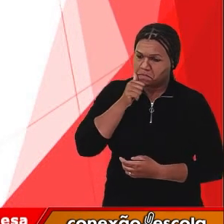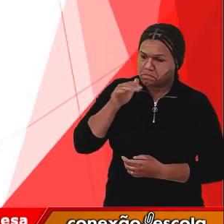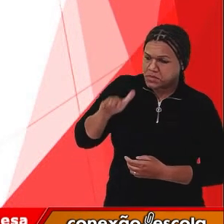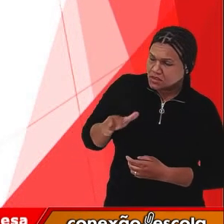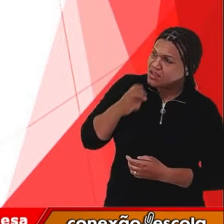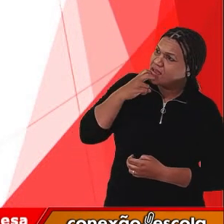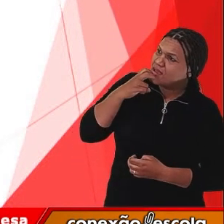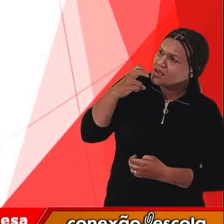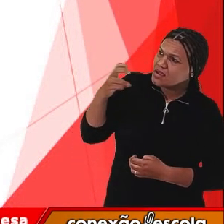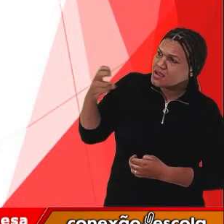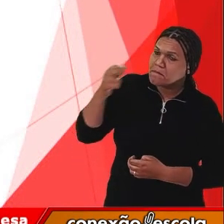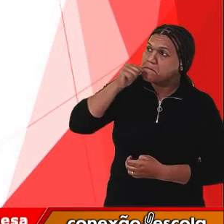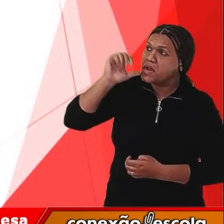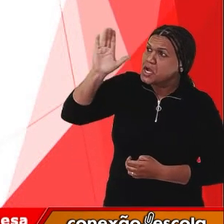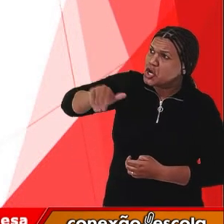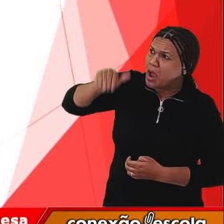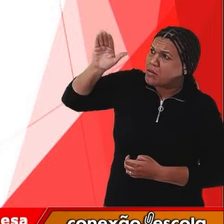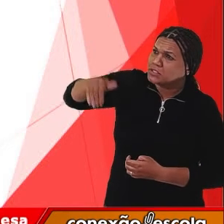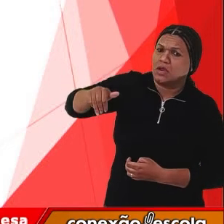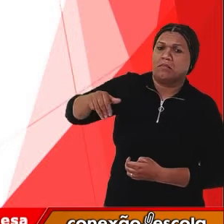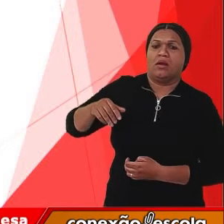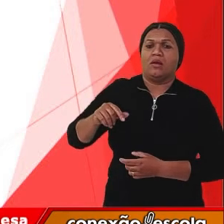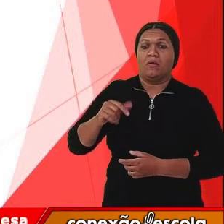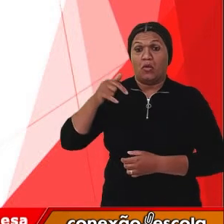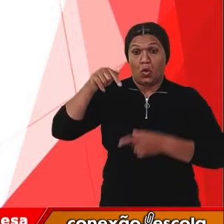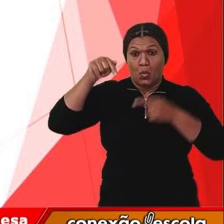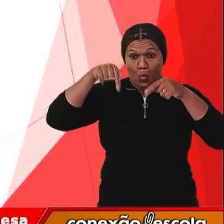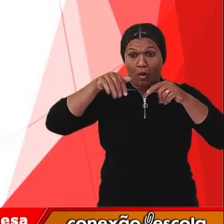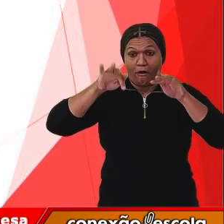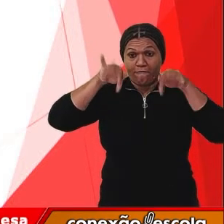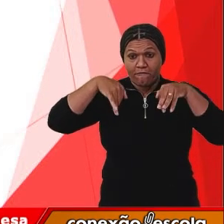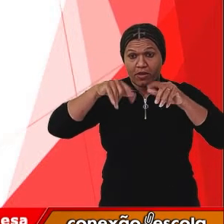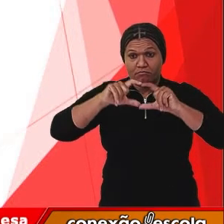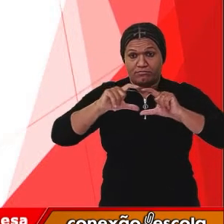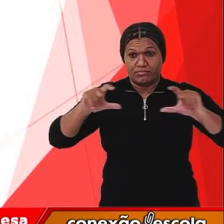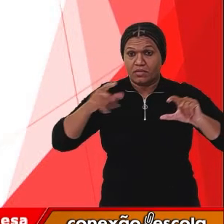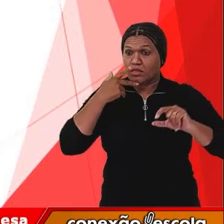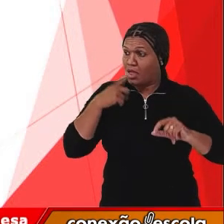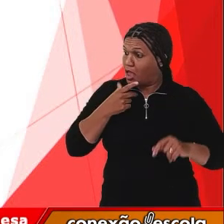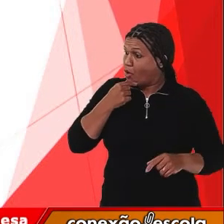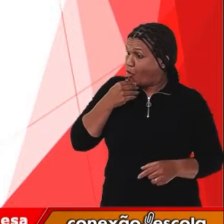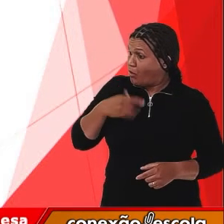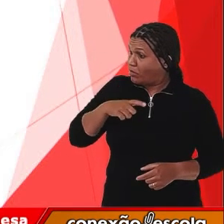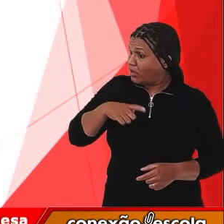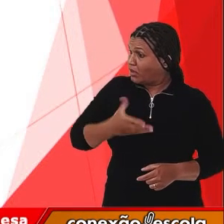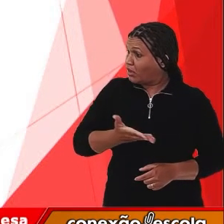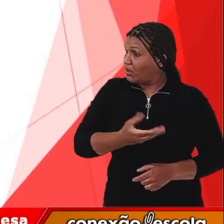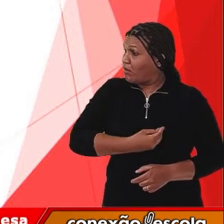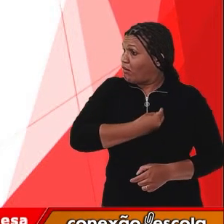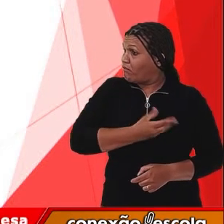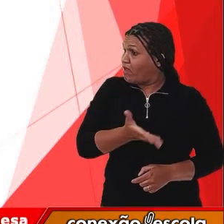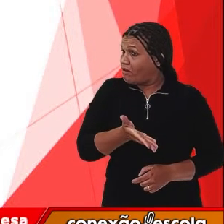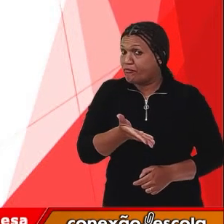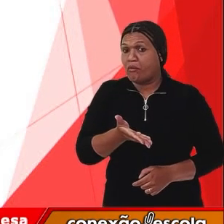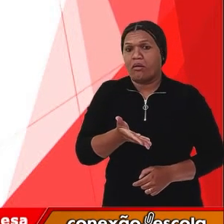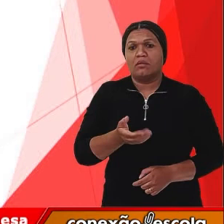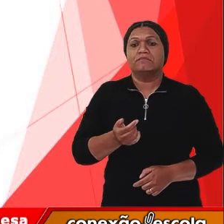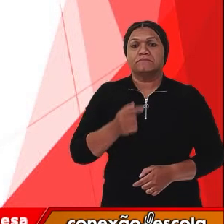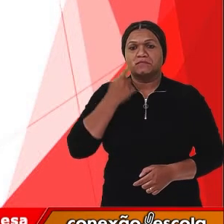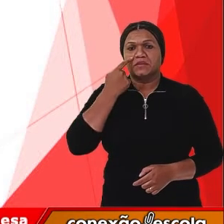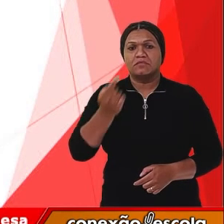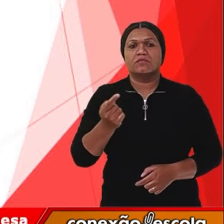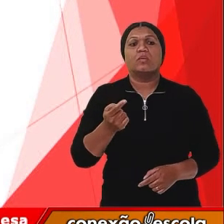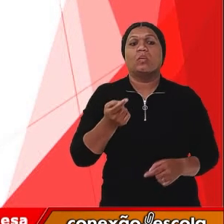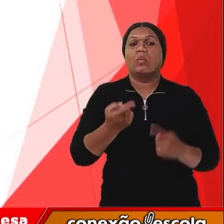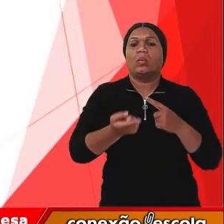a mãe lá no final do terceiro parágrafo dizendo que havia o homem dentro da pia Olha como parágrafo